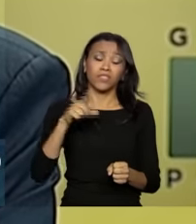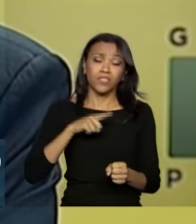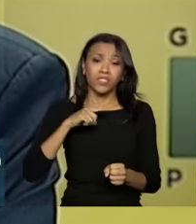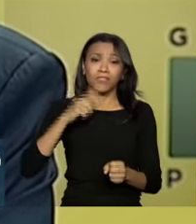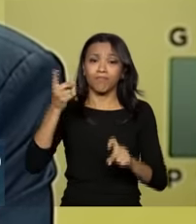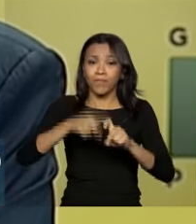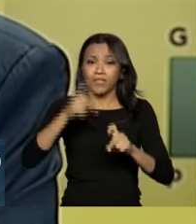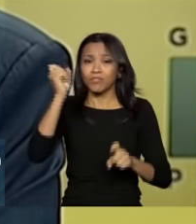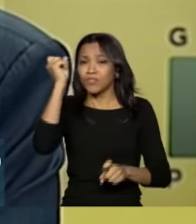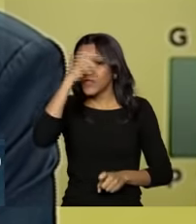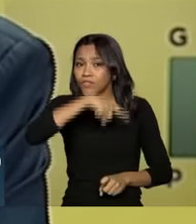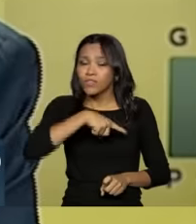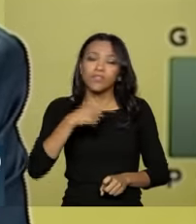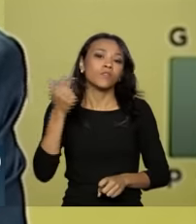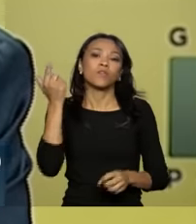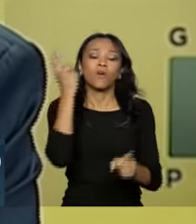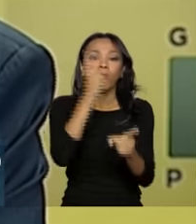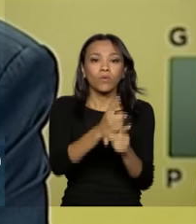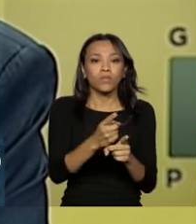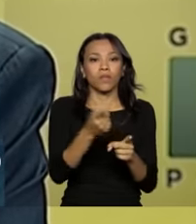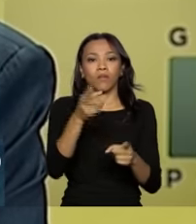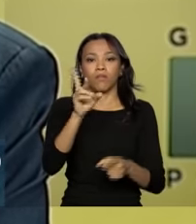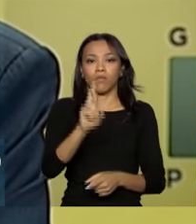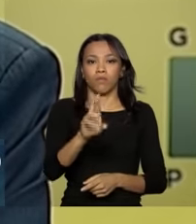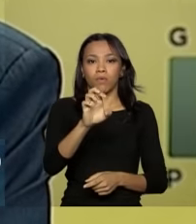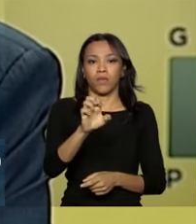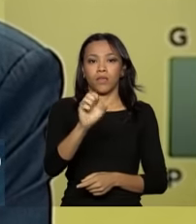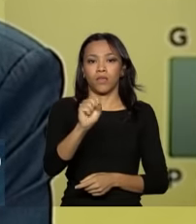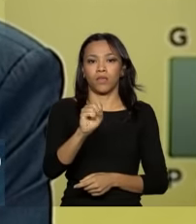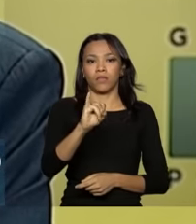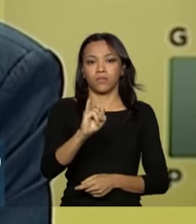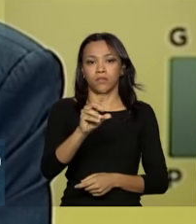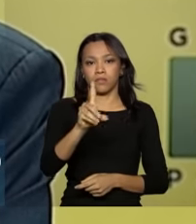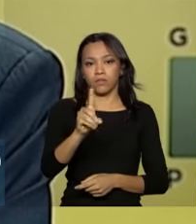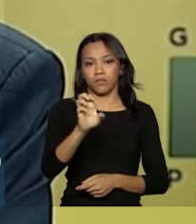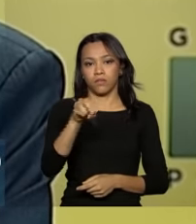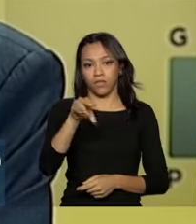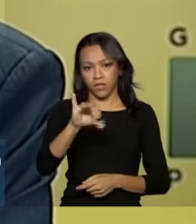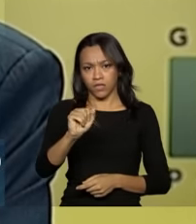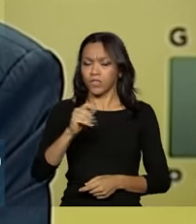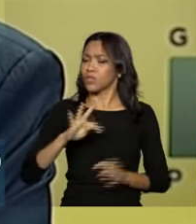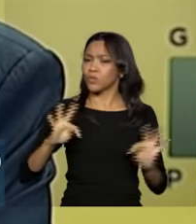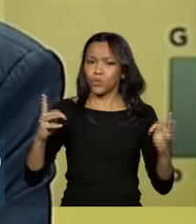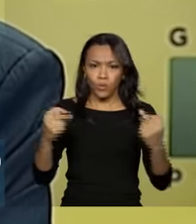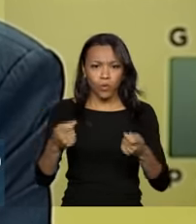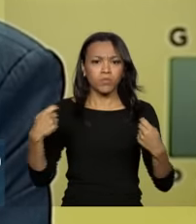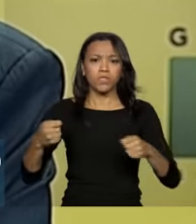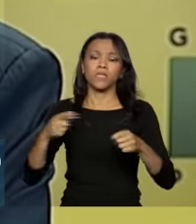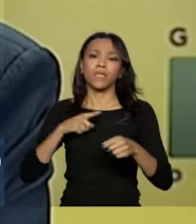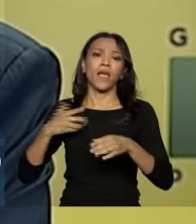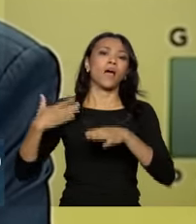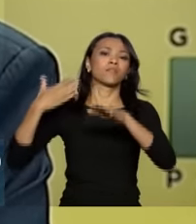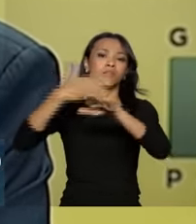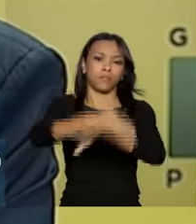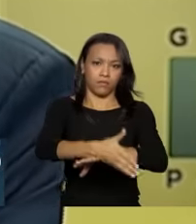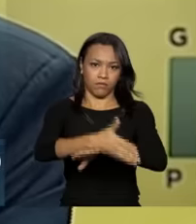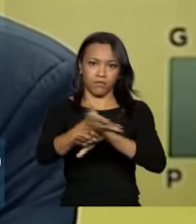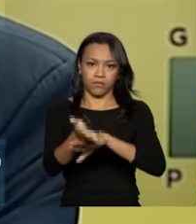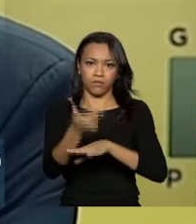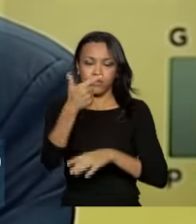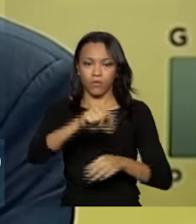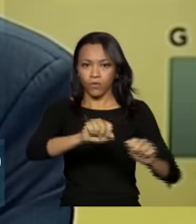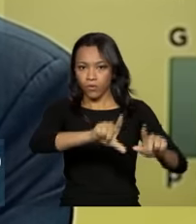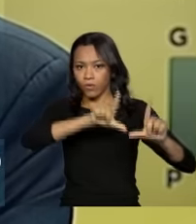residência. Nossa tese é: todos devem ter residência, todos devem ter acesso à residência. Próximo